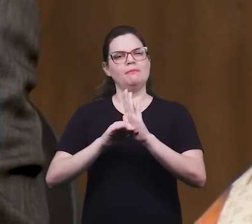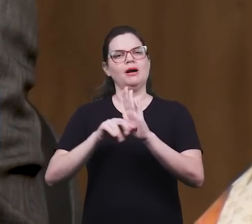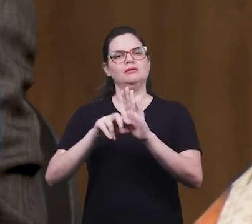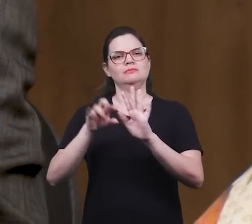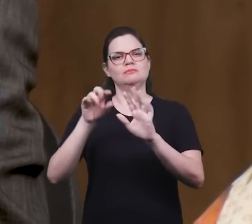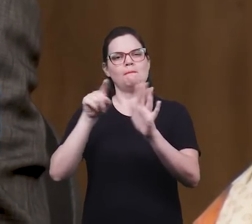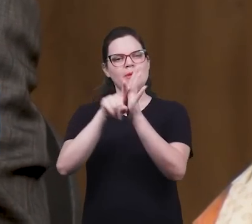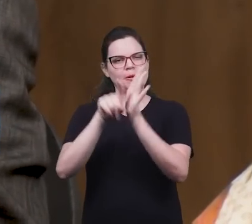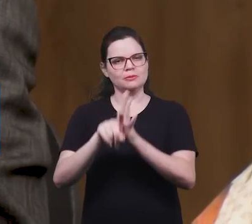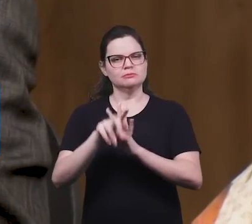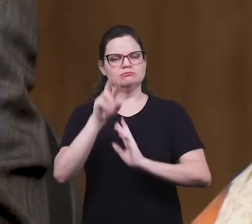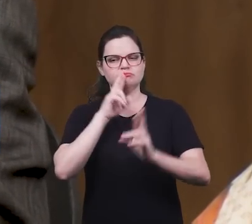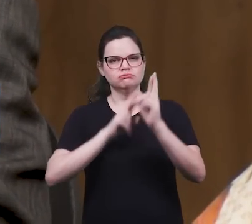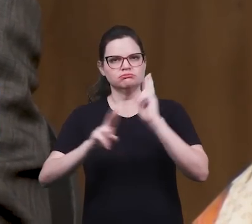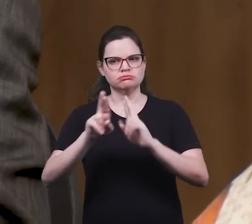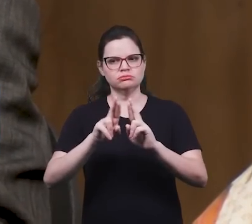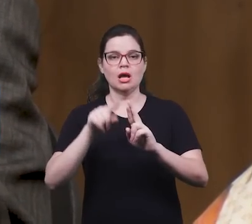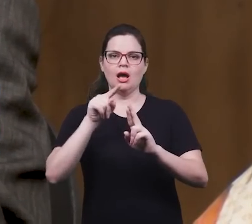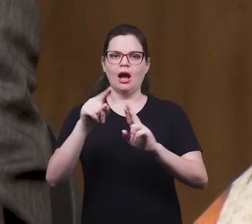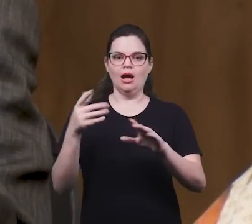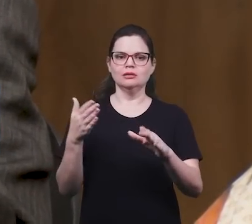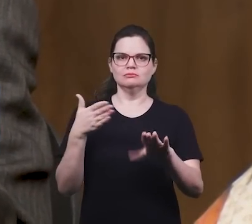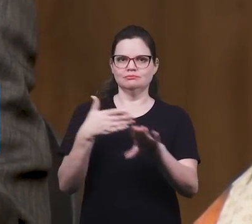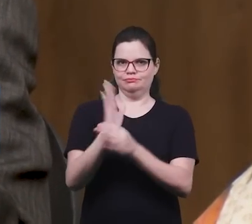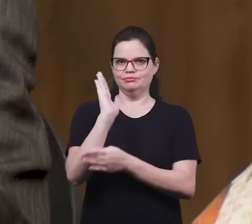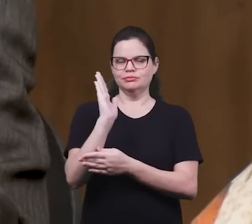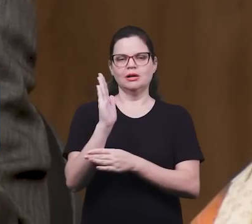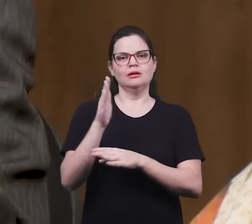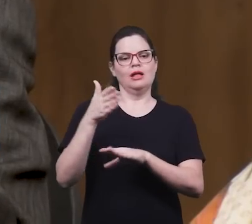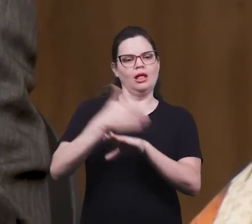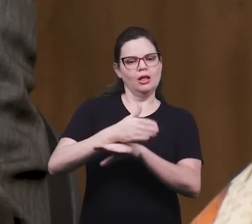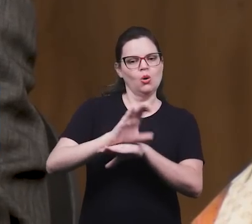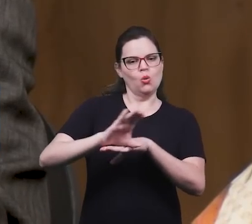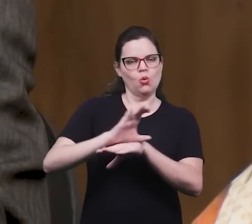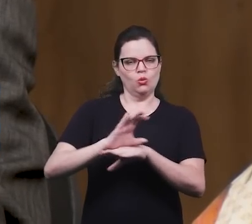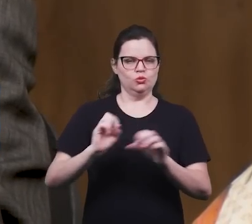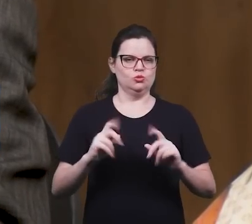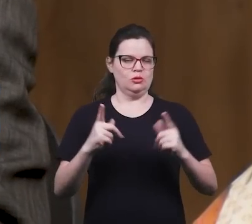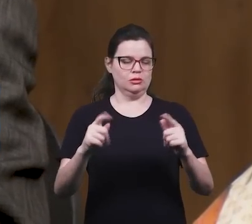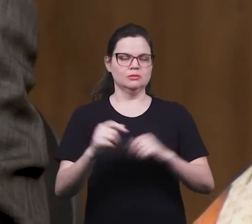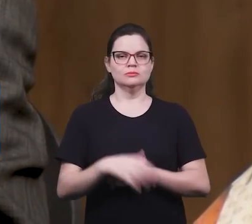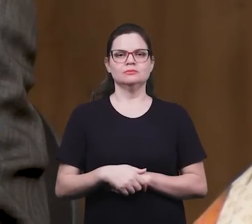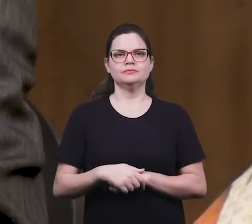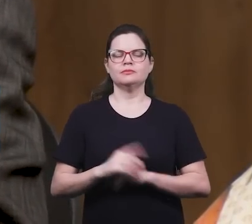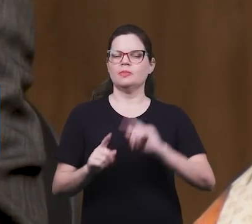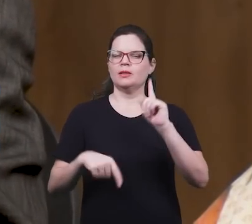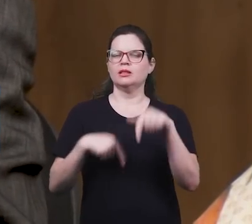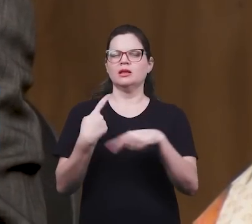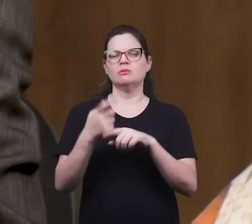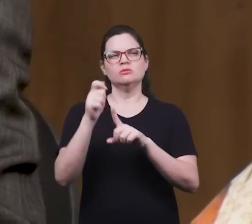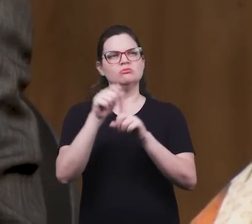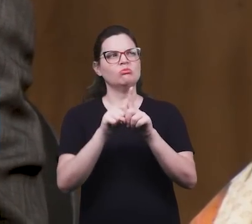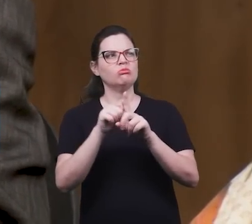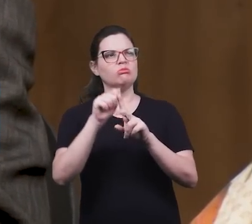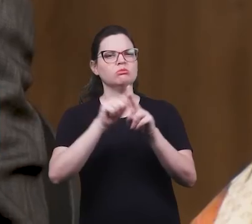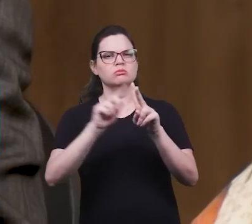entrou no curso com um determinado nível lá de entendimento do assunto. Mais tarde, um mês